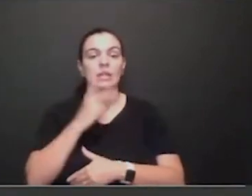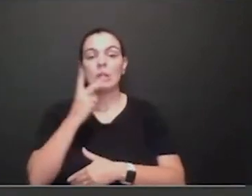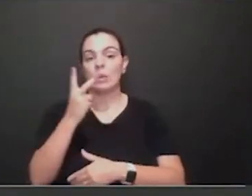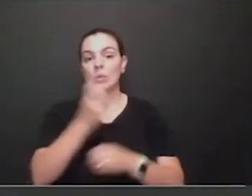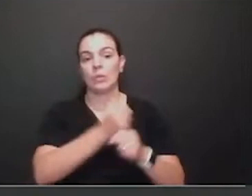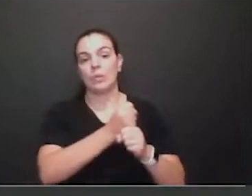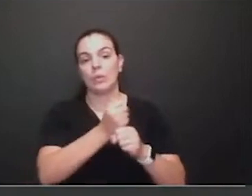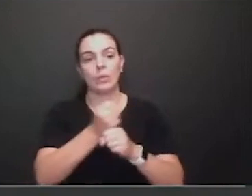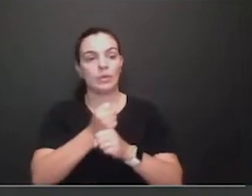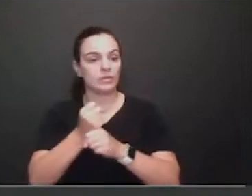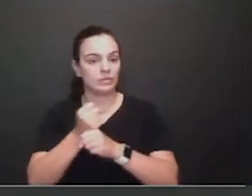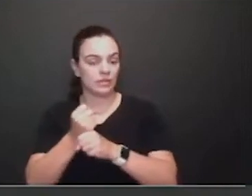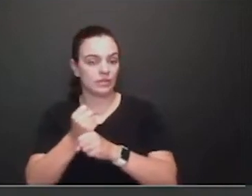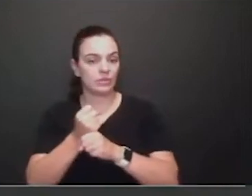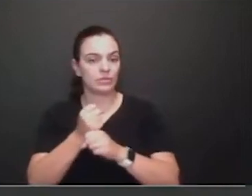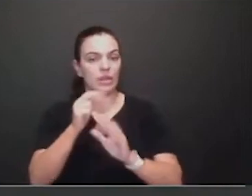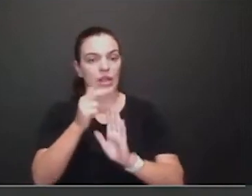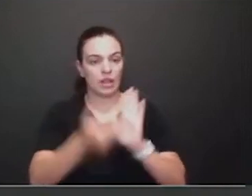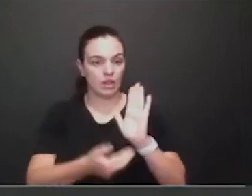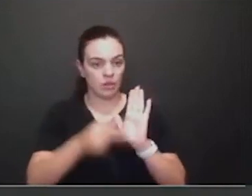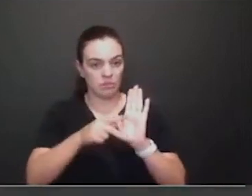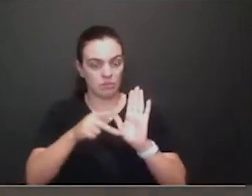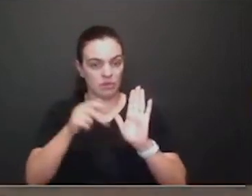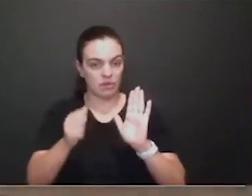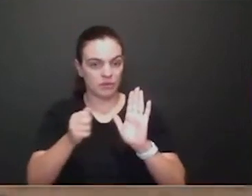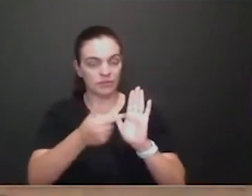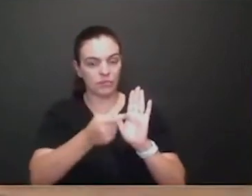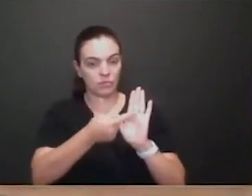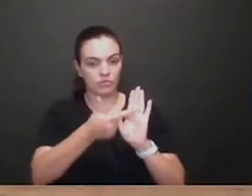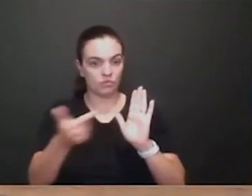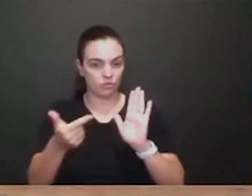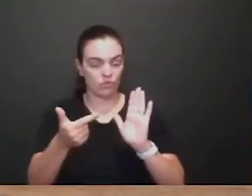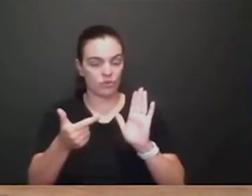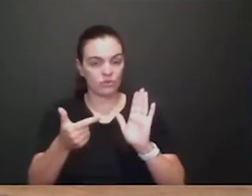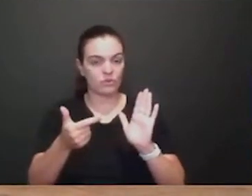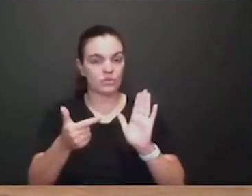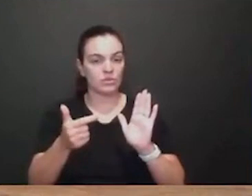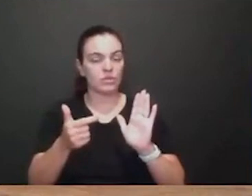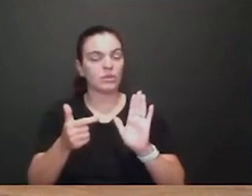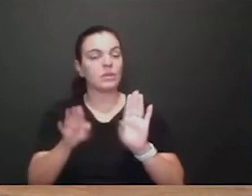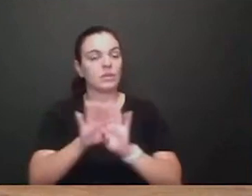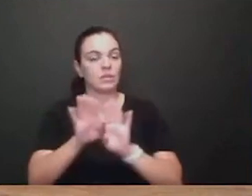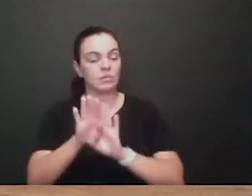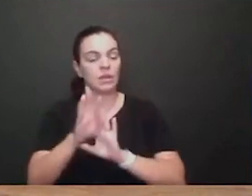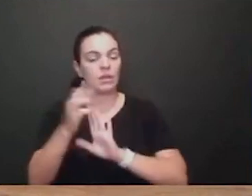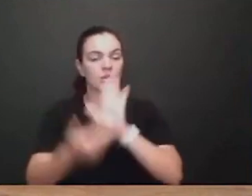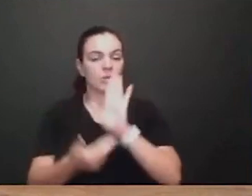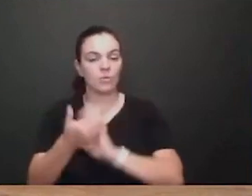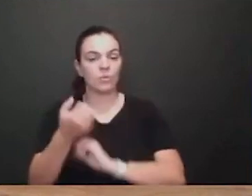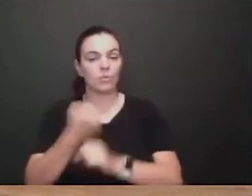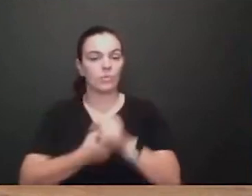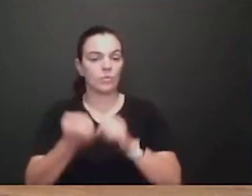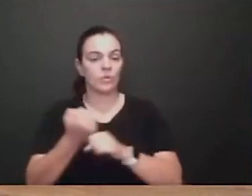do relatório do PPA, do ano de 2022 e do ano de 2023, lembrando que o plano plurianual